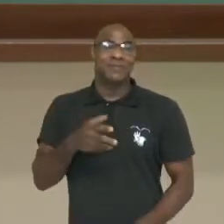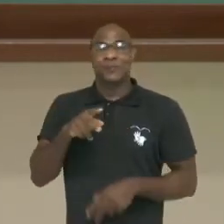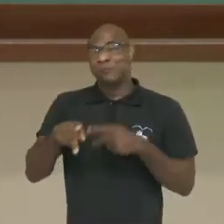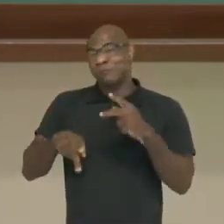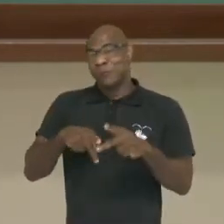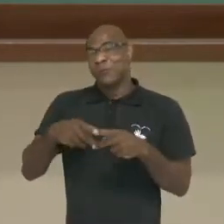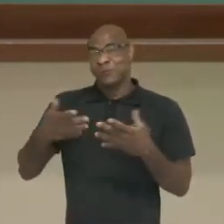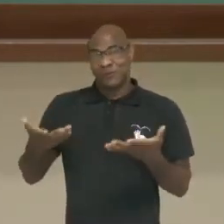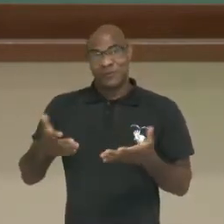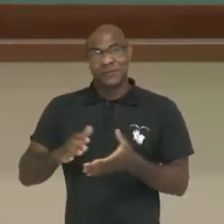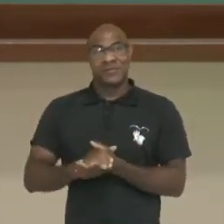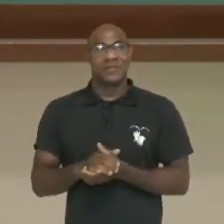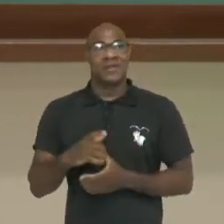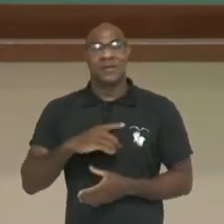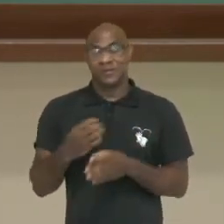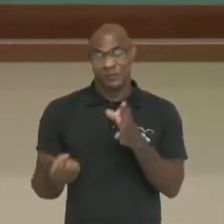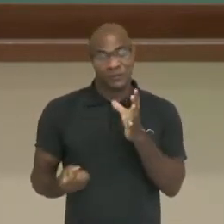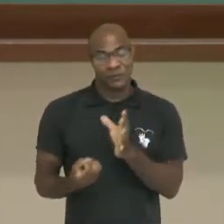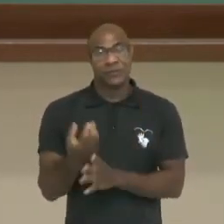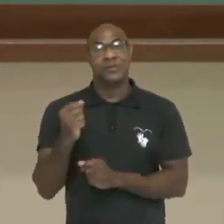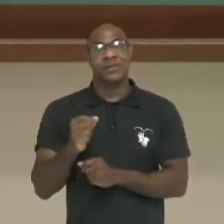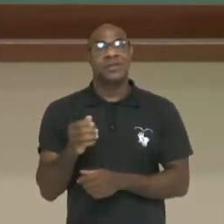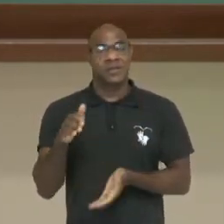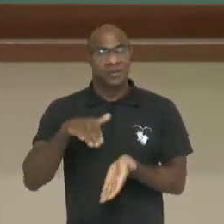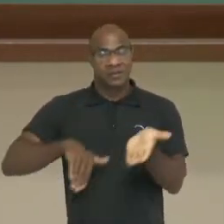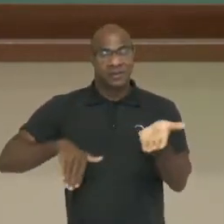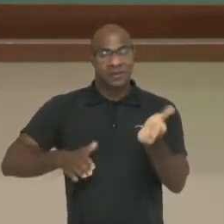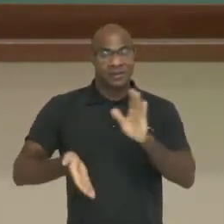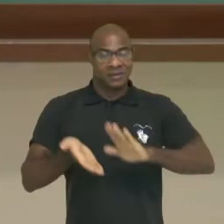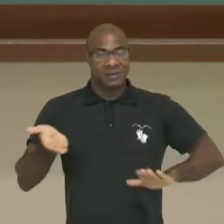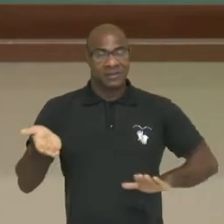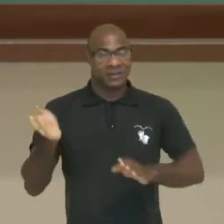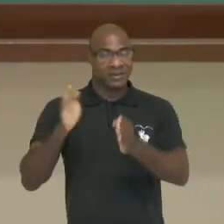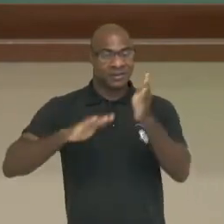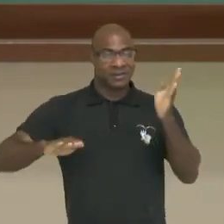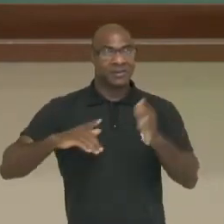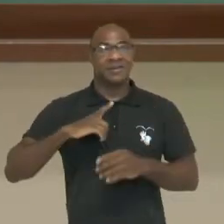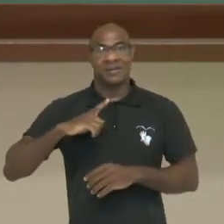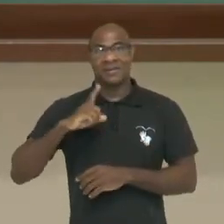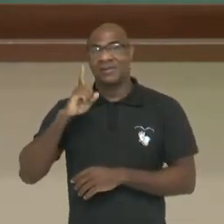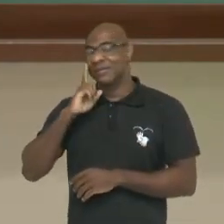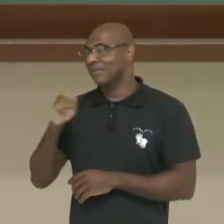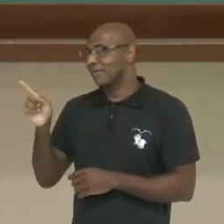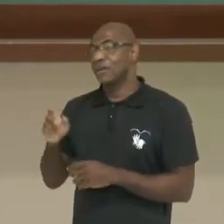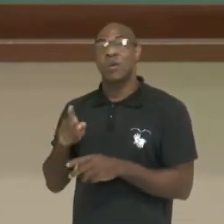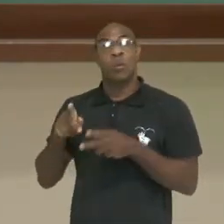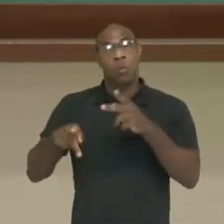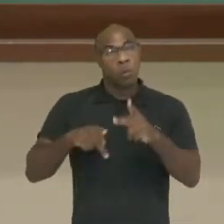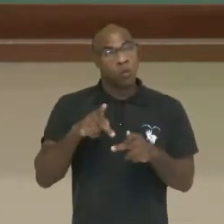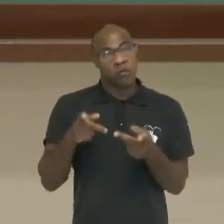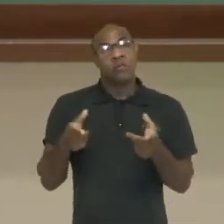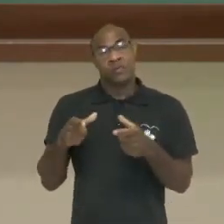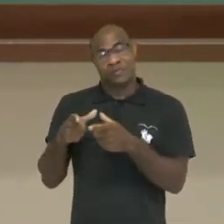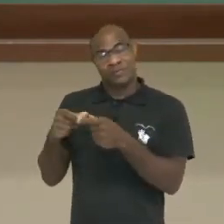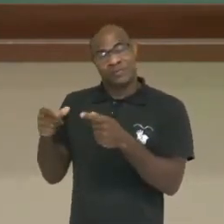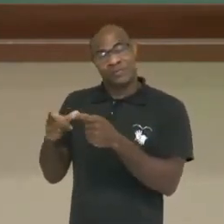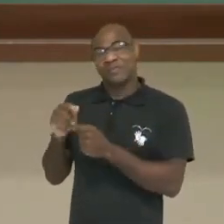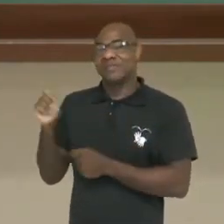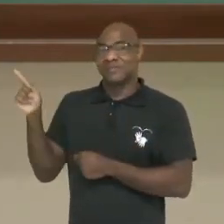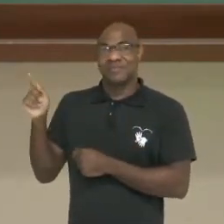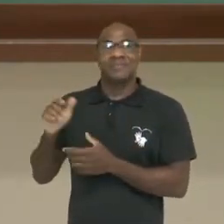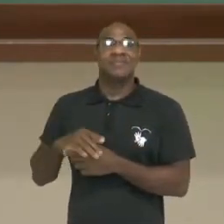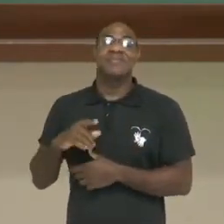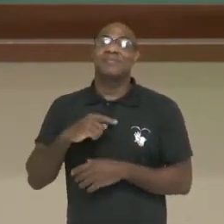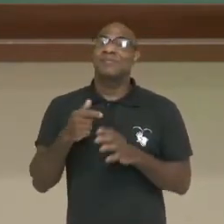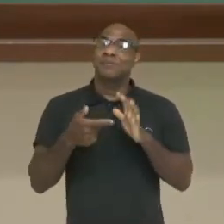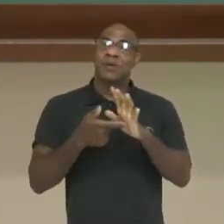povo aonde surgiu o karatê. Então a gente sabe que os povos orientais, em especial o Japão, trazem muito essa